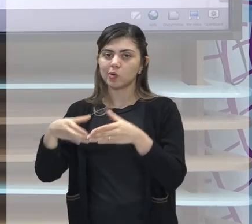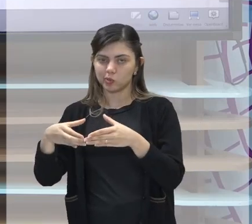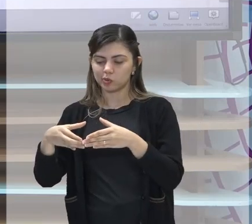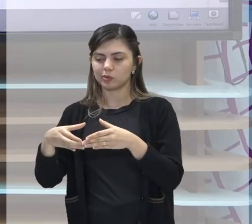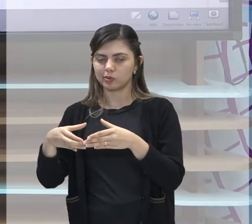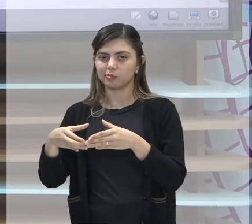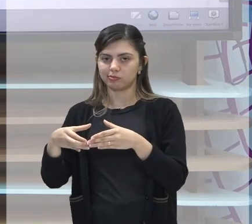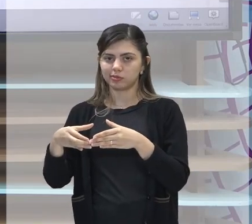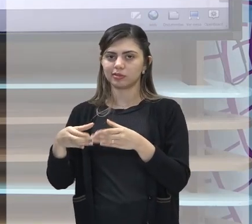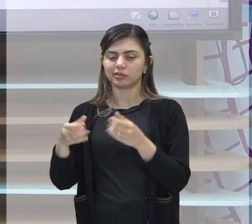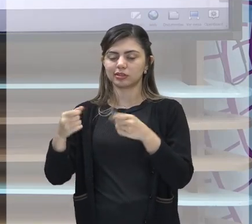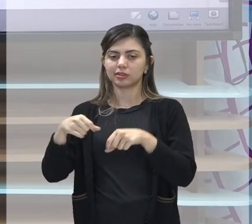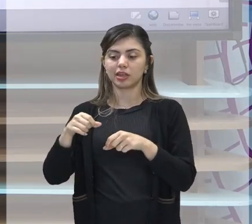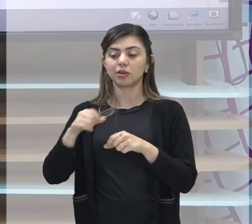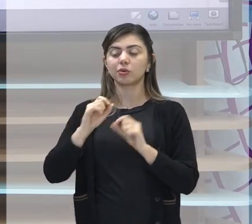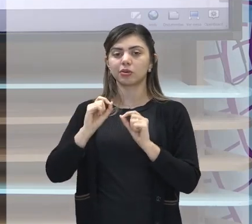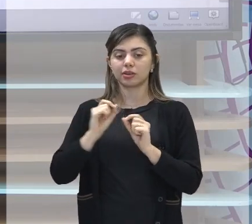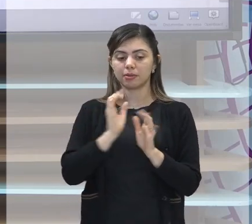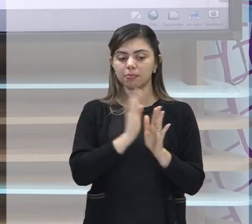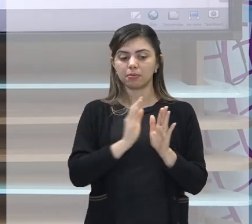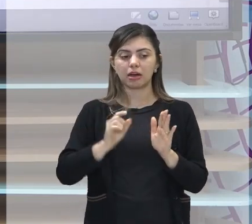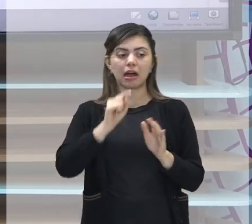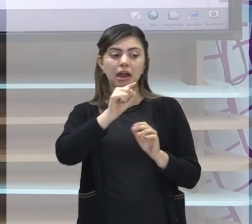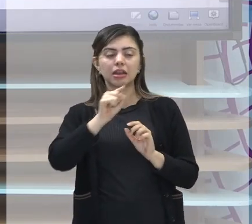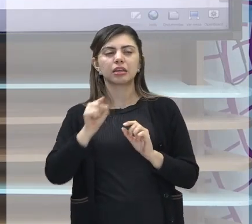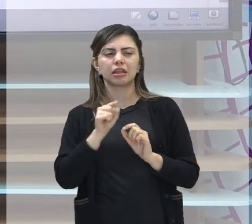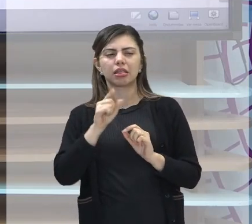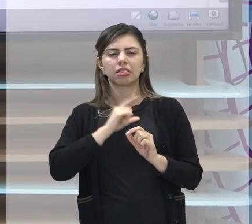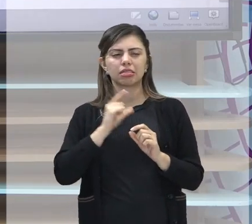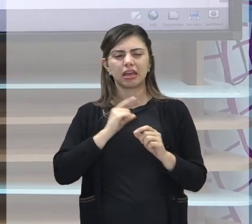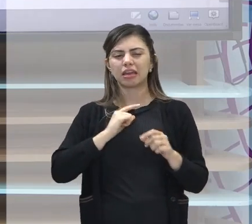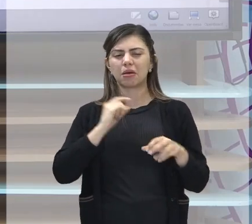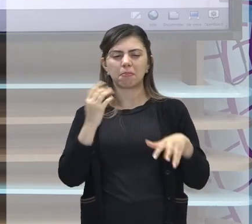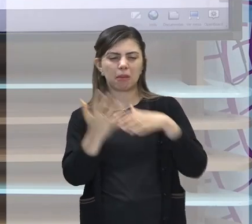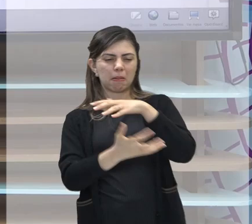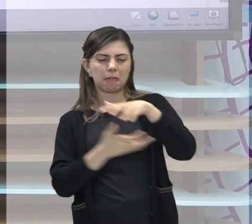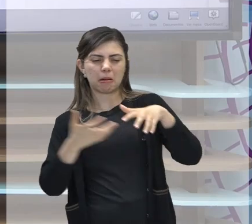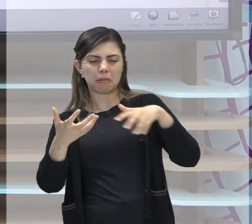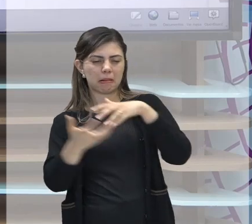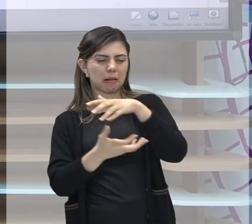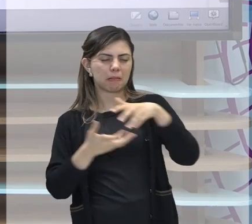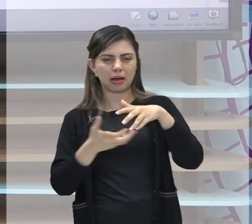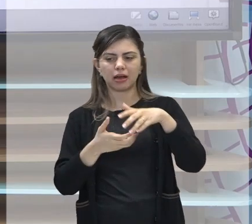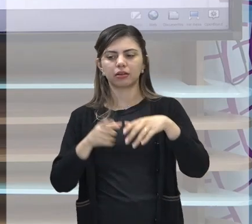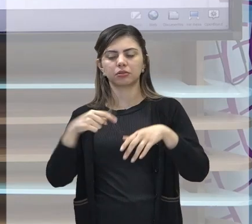a fim de conter conflitos internos, não externos.